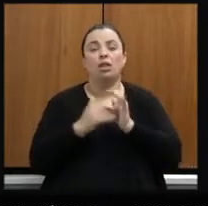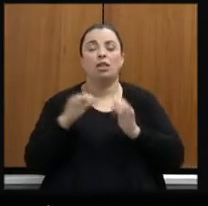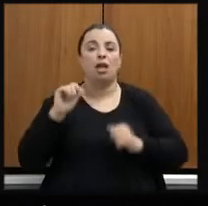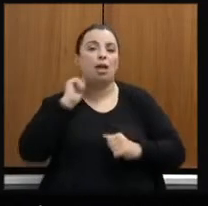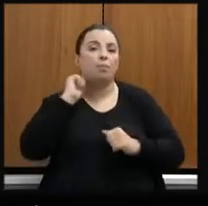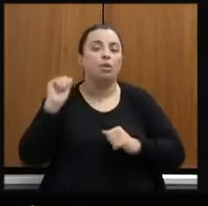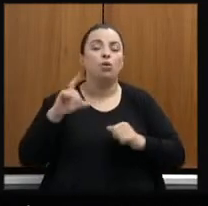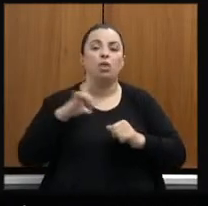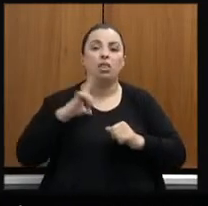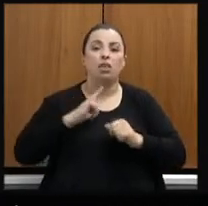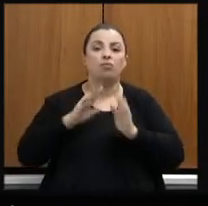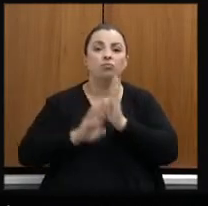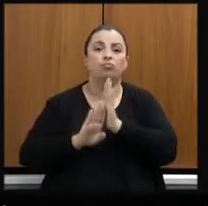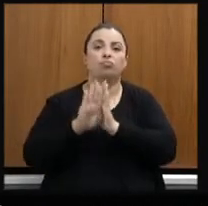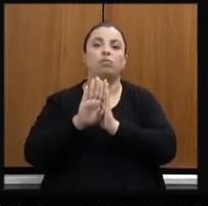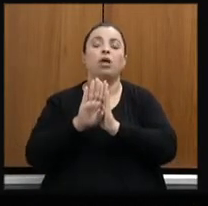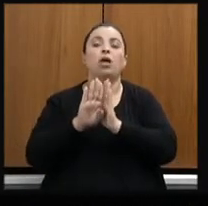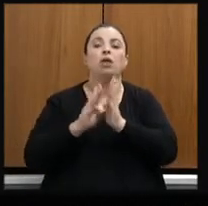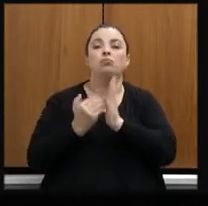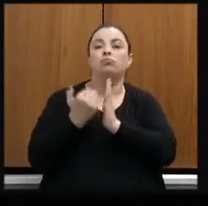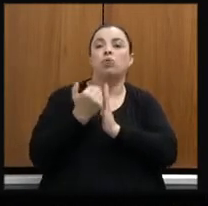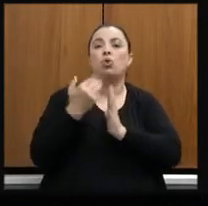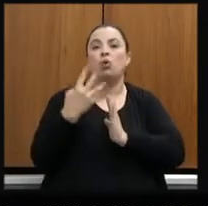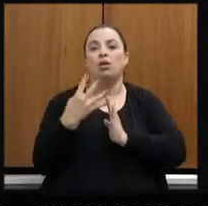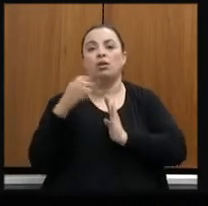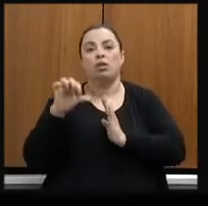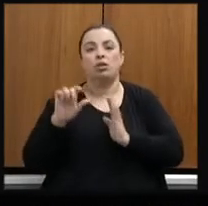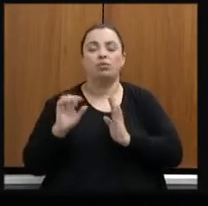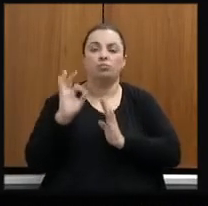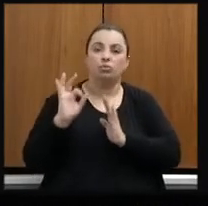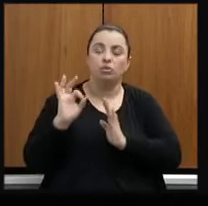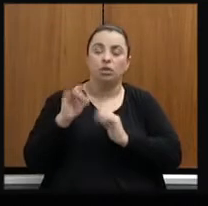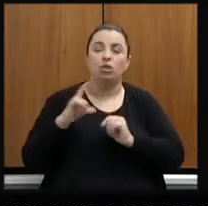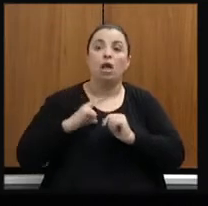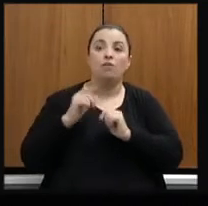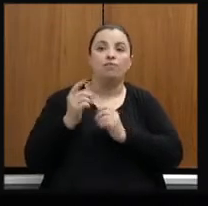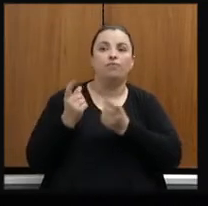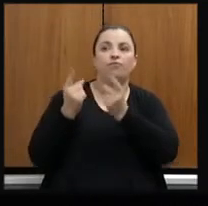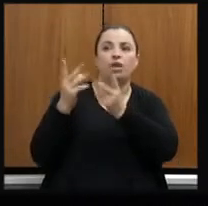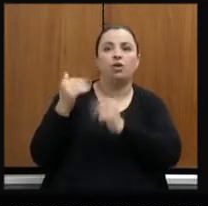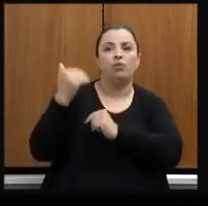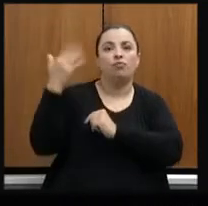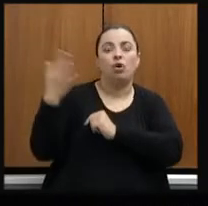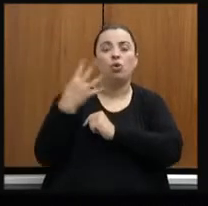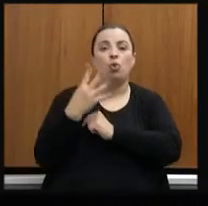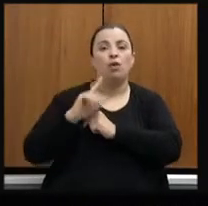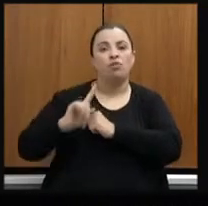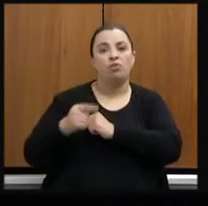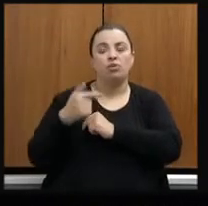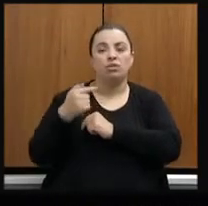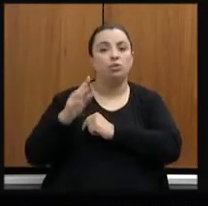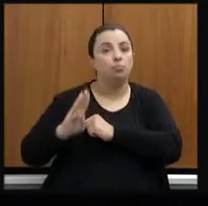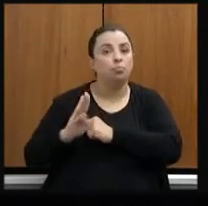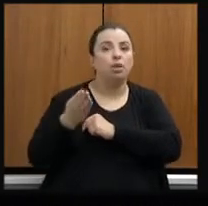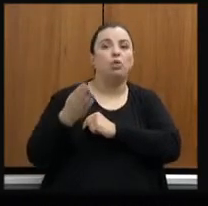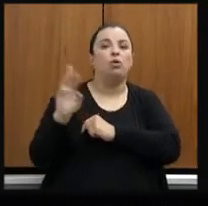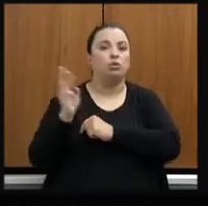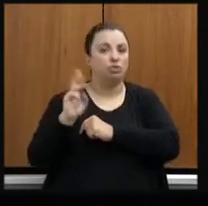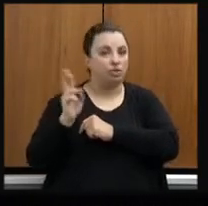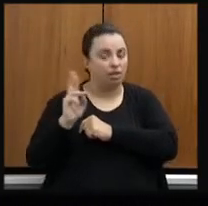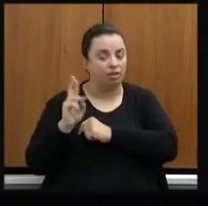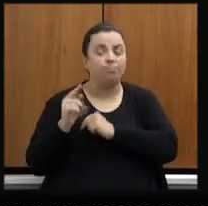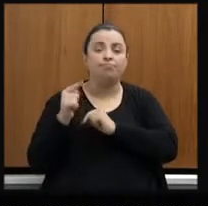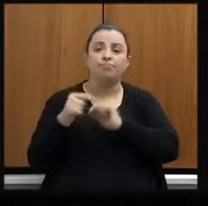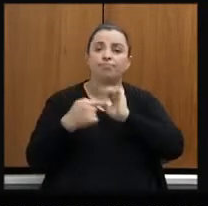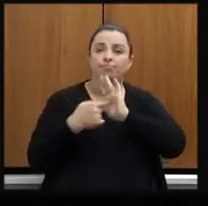de 49 por cento né E nós exportamos 4,7 bilhões de reais Então mostra